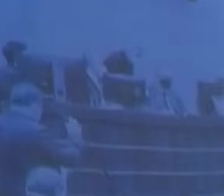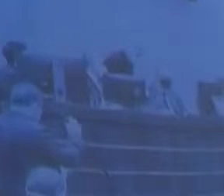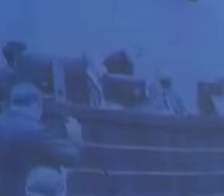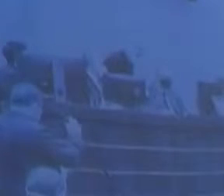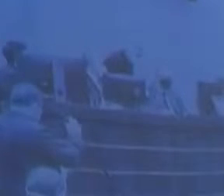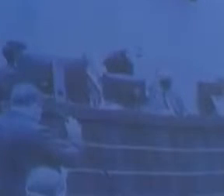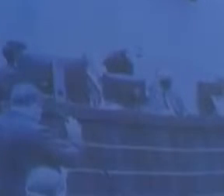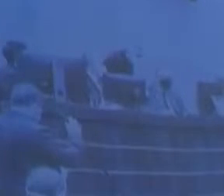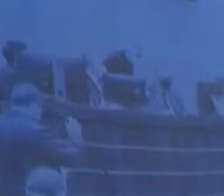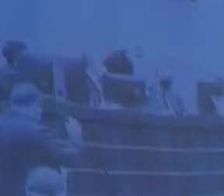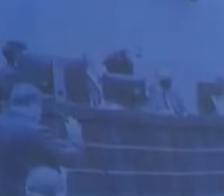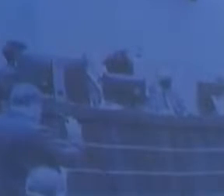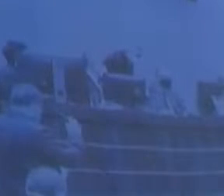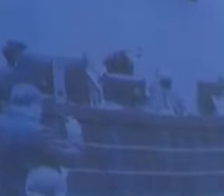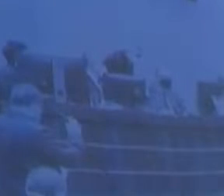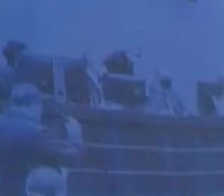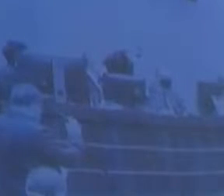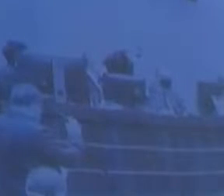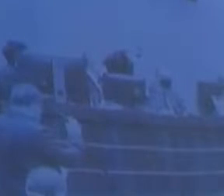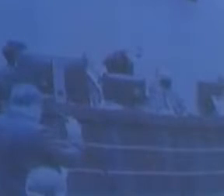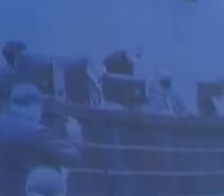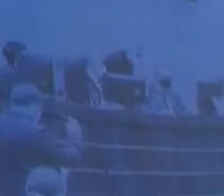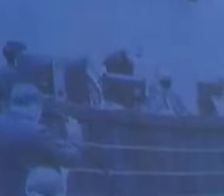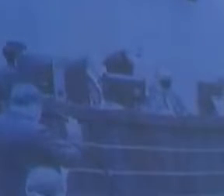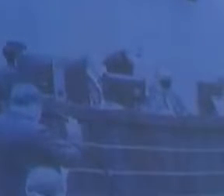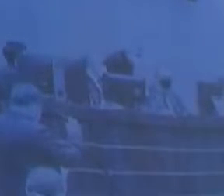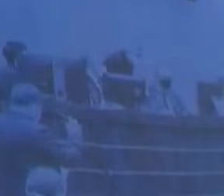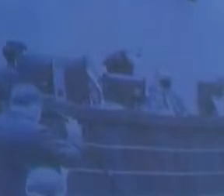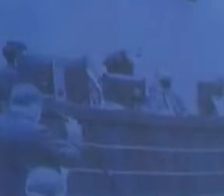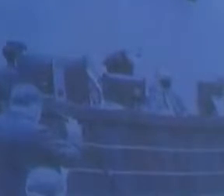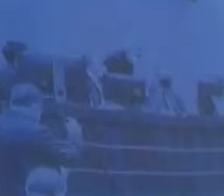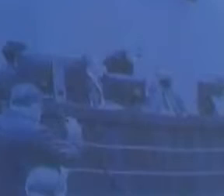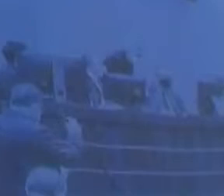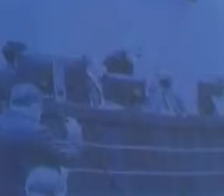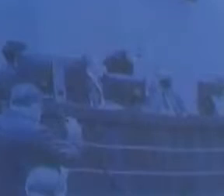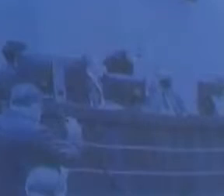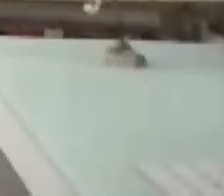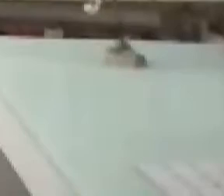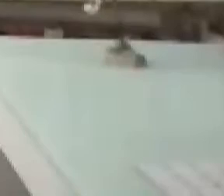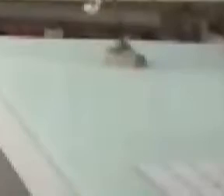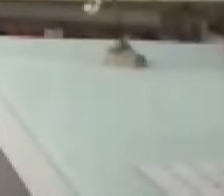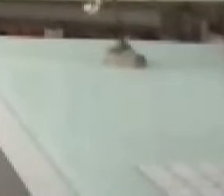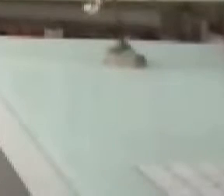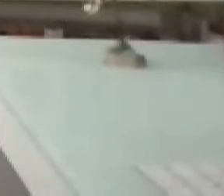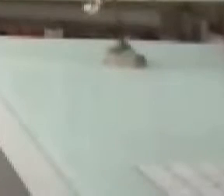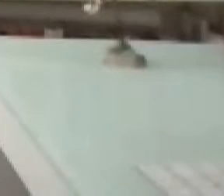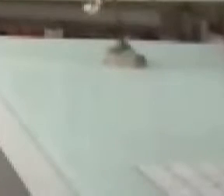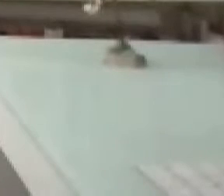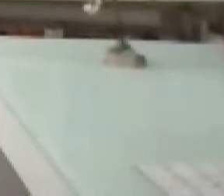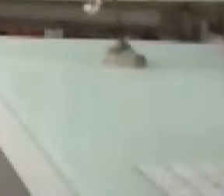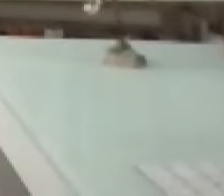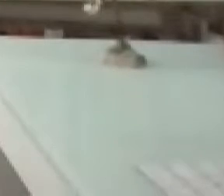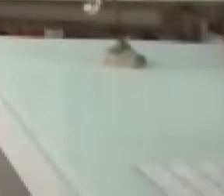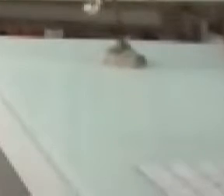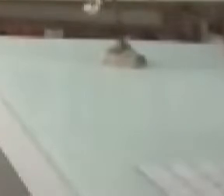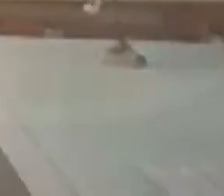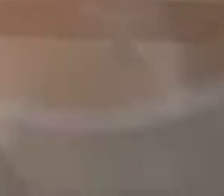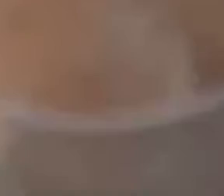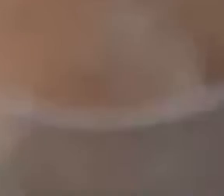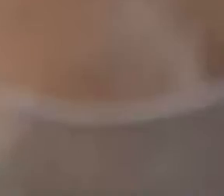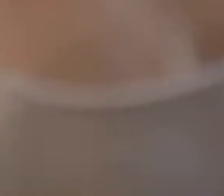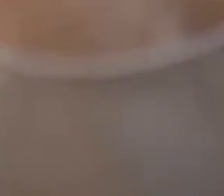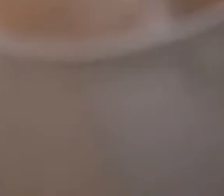Então, eu falei que dentro das ações da Previdência do mês, você não tem um plano de capital tributário. Tá?